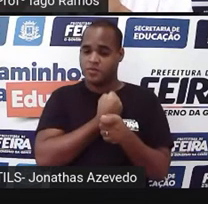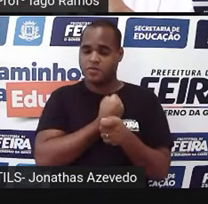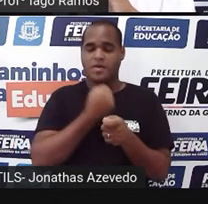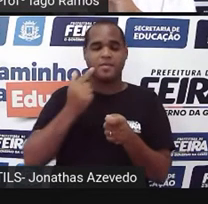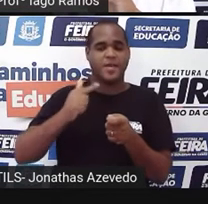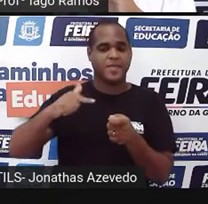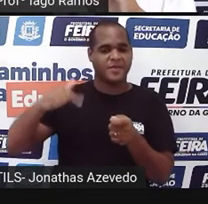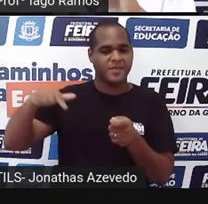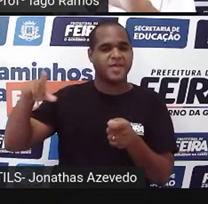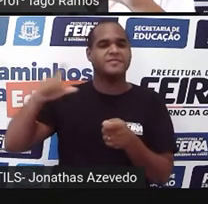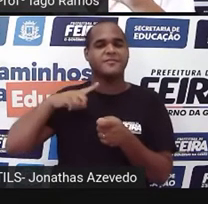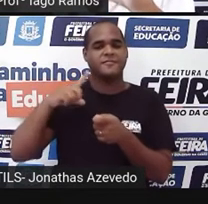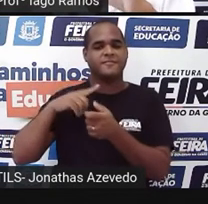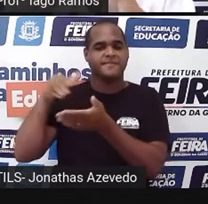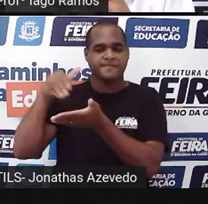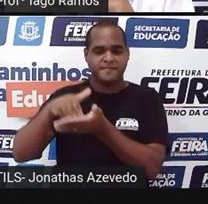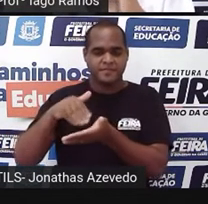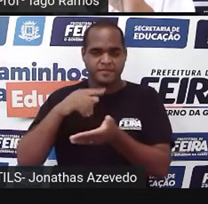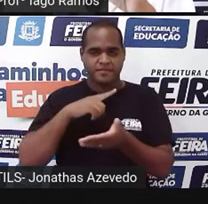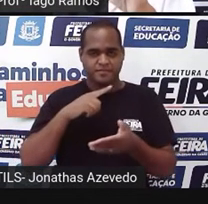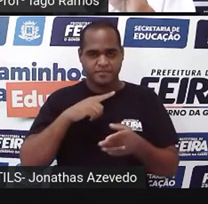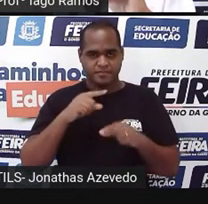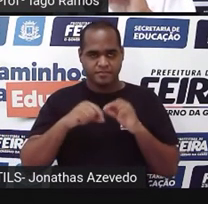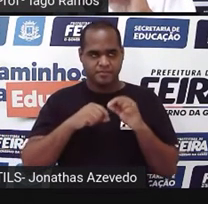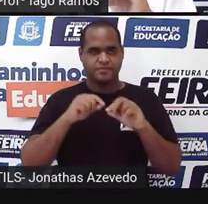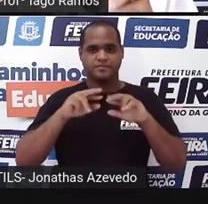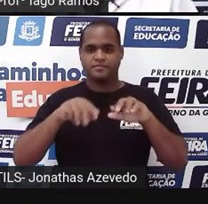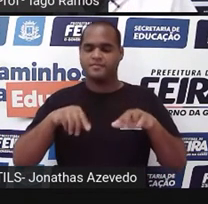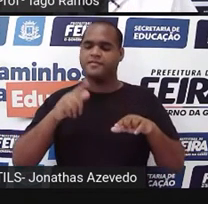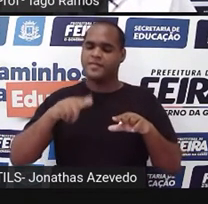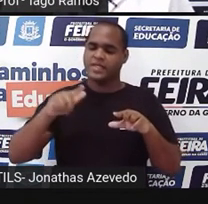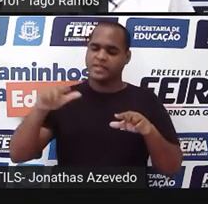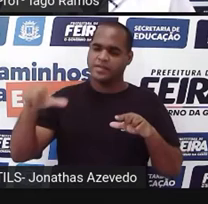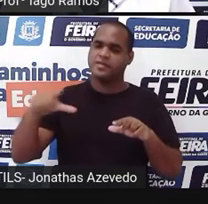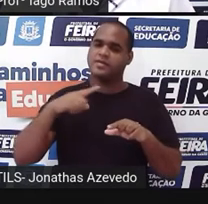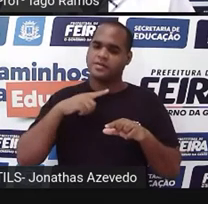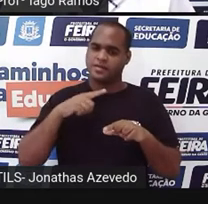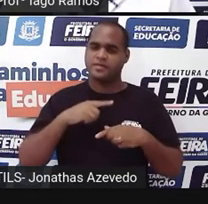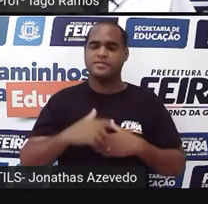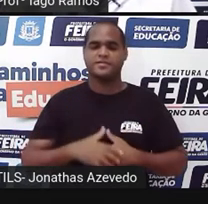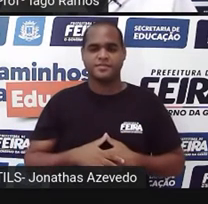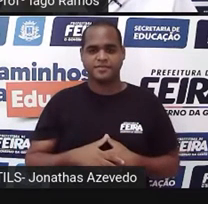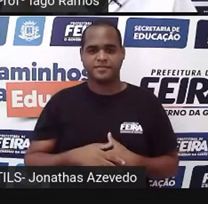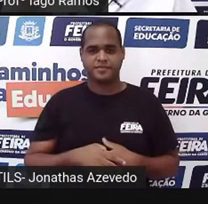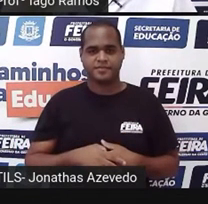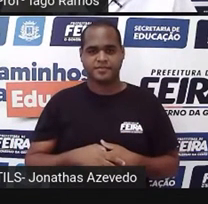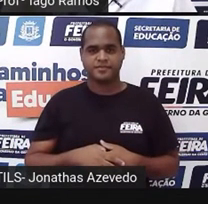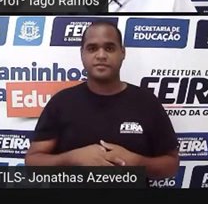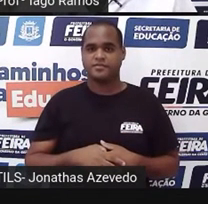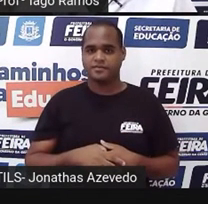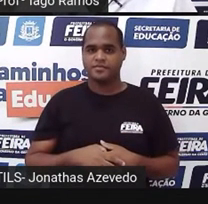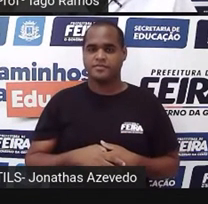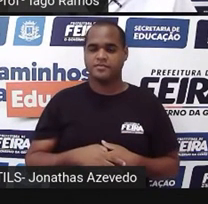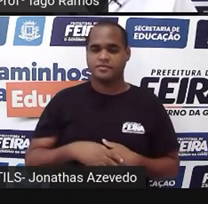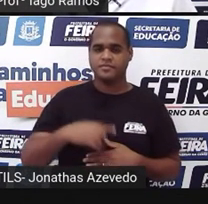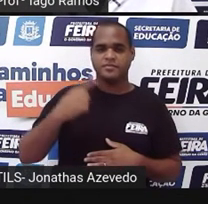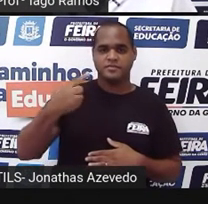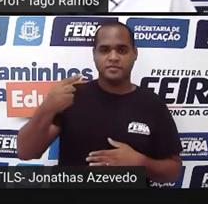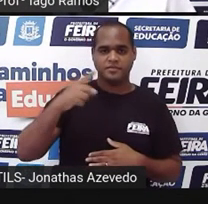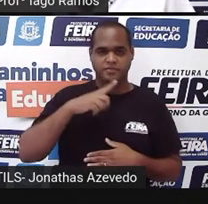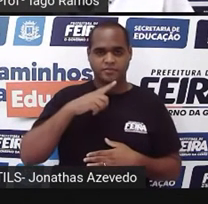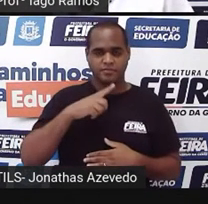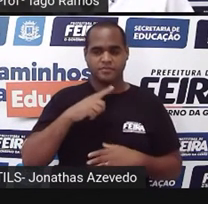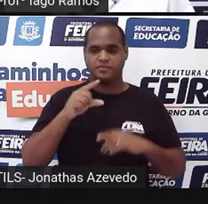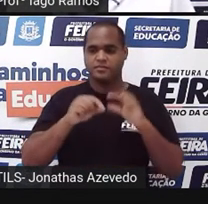infinitamente algarismos se repetem infinitamente tá bom no primeiro é o algarismo